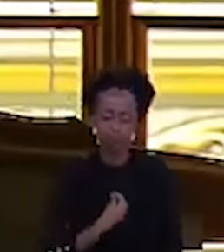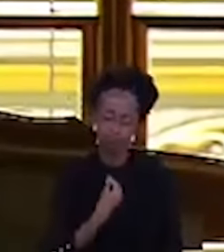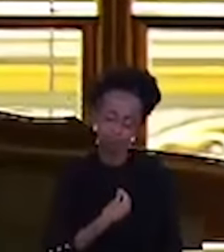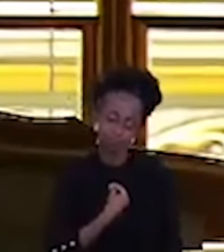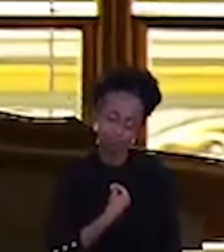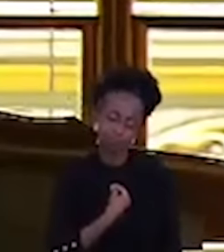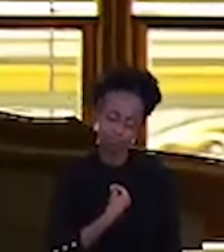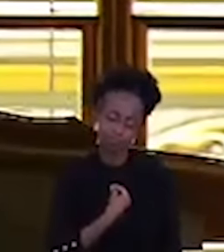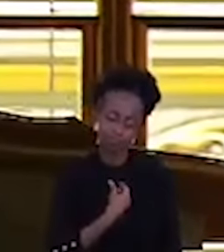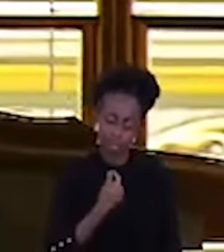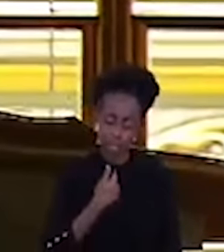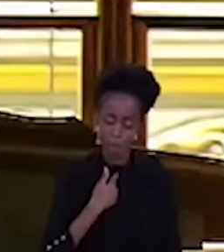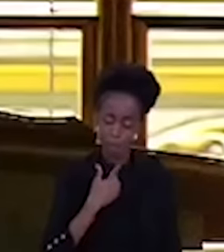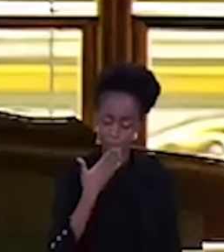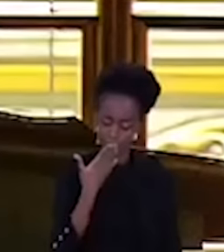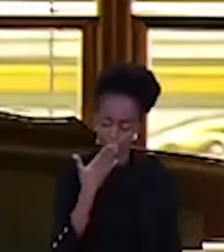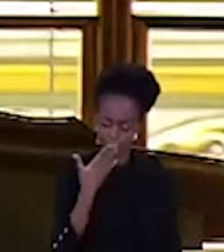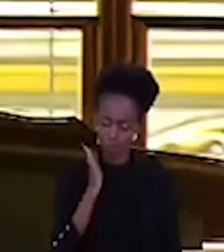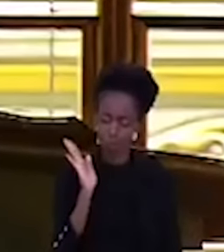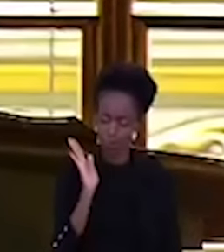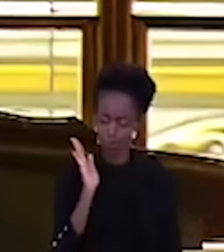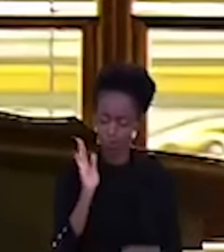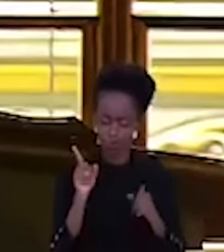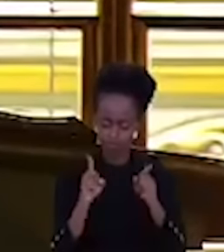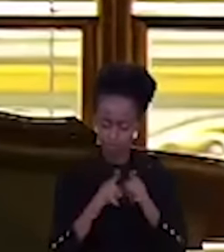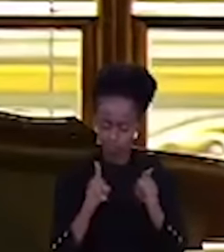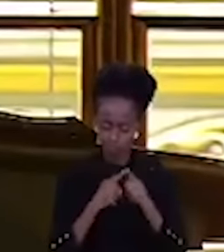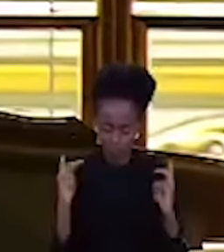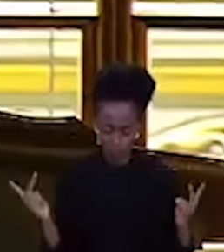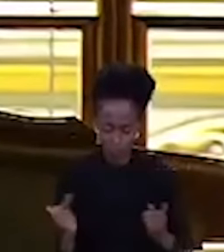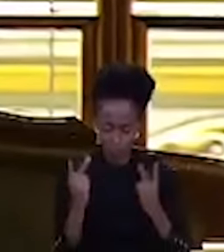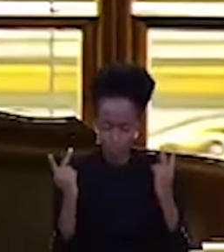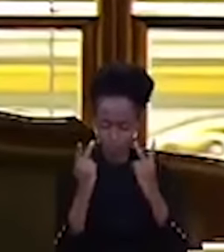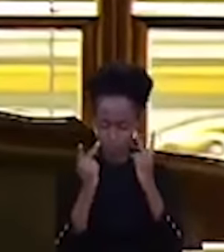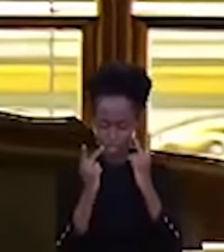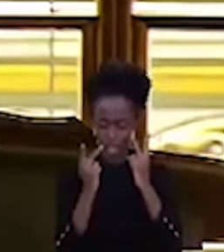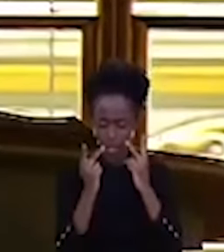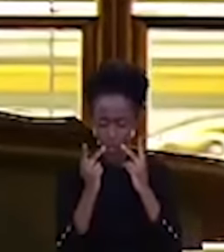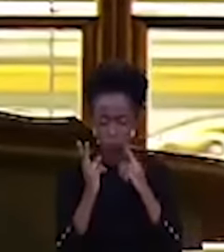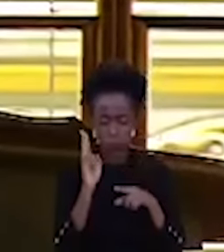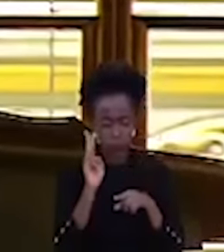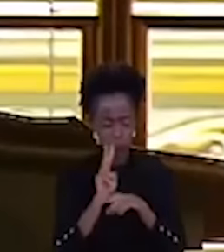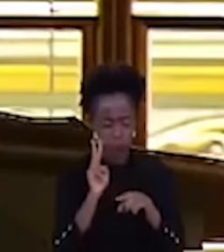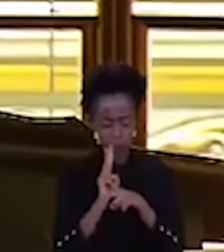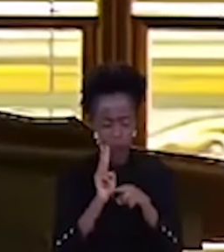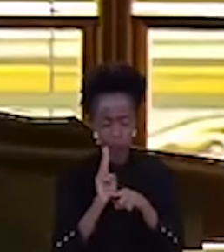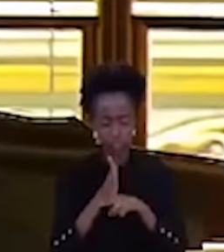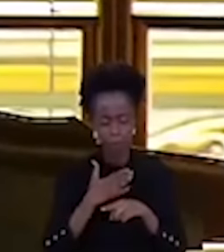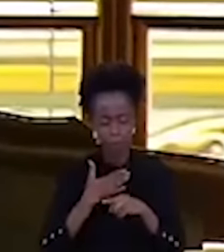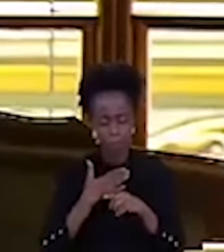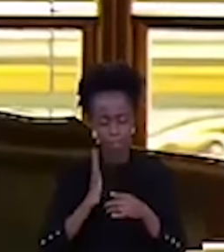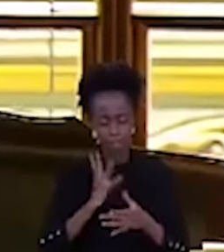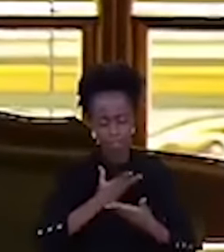vida. Prometo guardar e valorizar a minha salvação